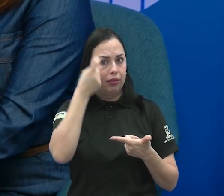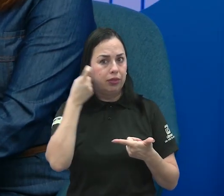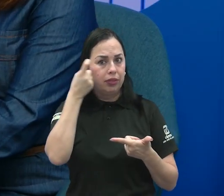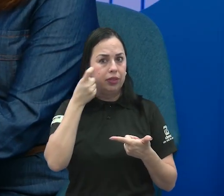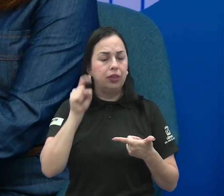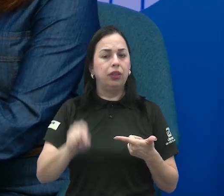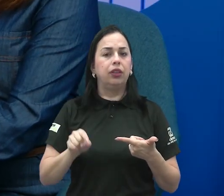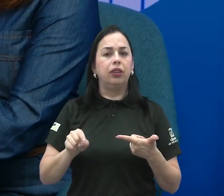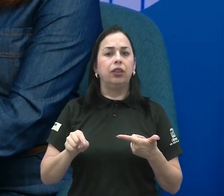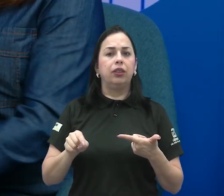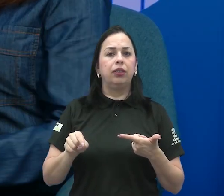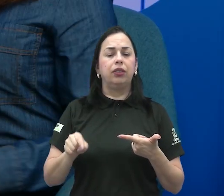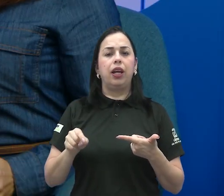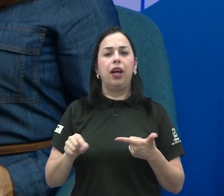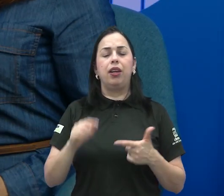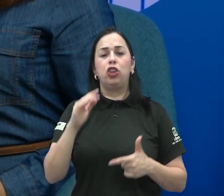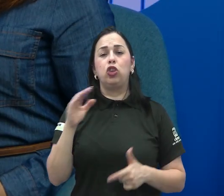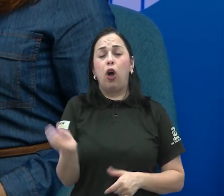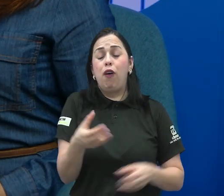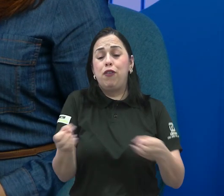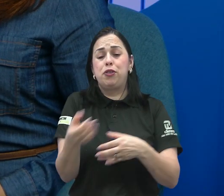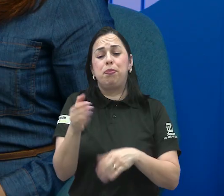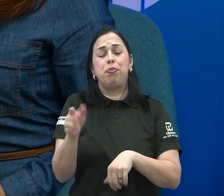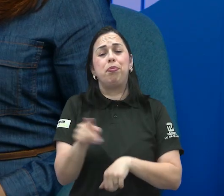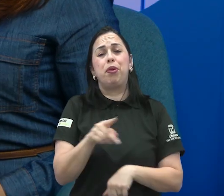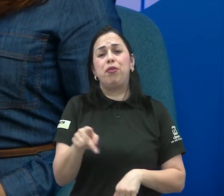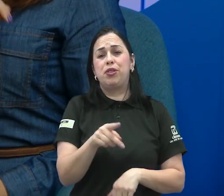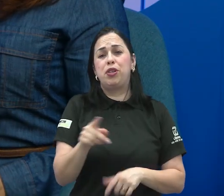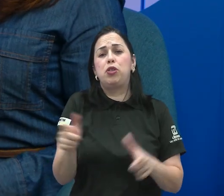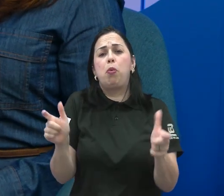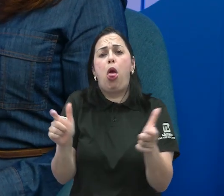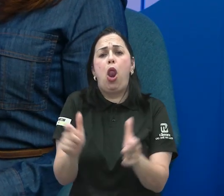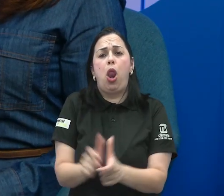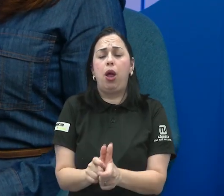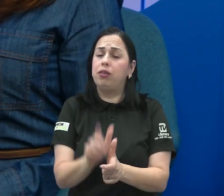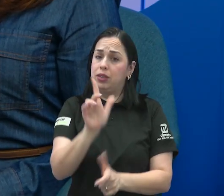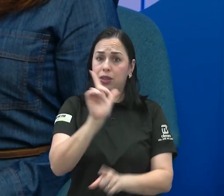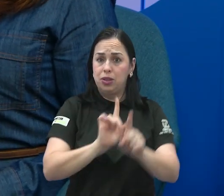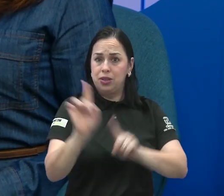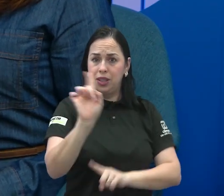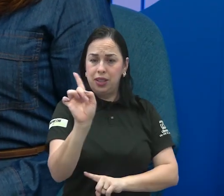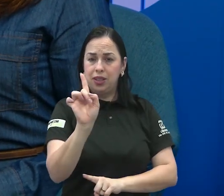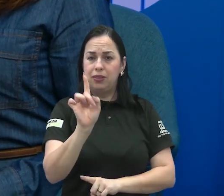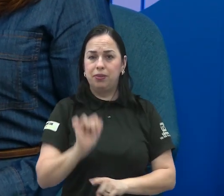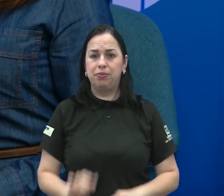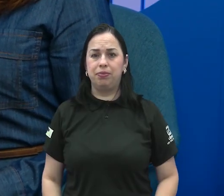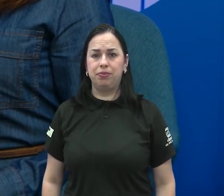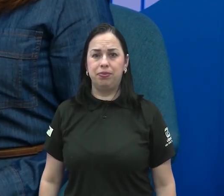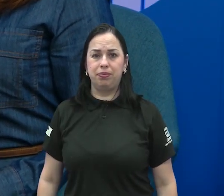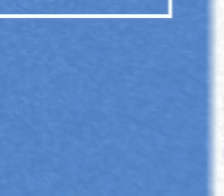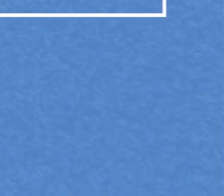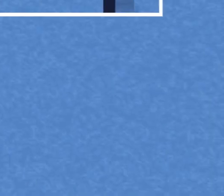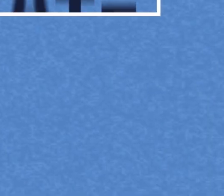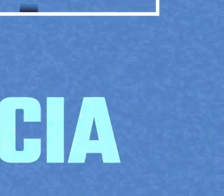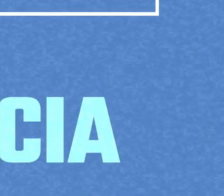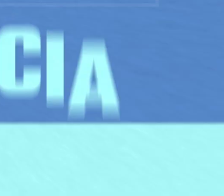a dificuldade na formação de novos professores. Fique com a gente, o Sobre Política volta em